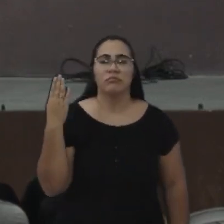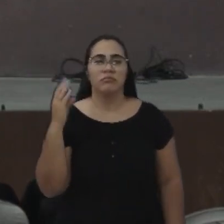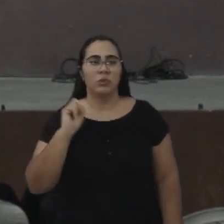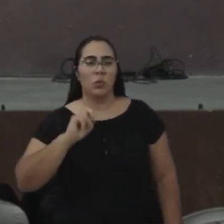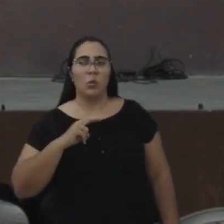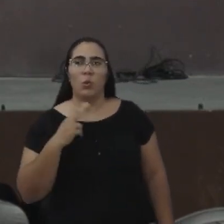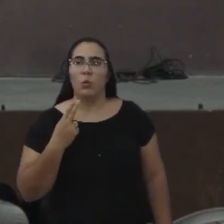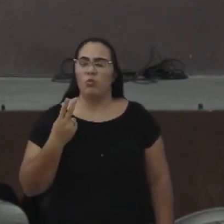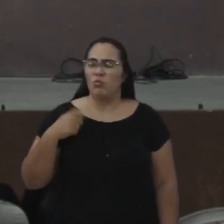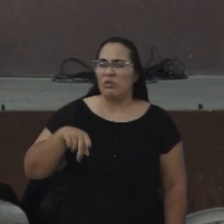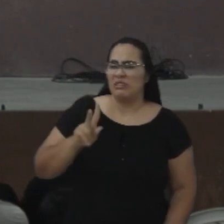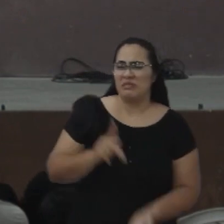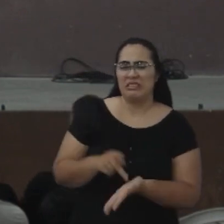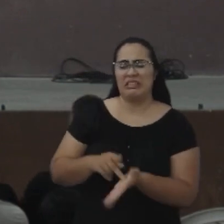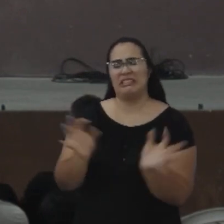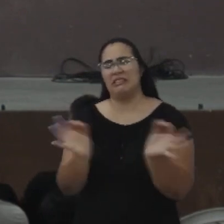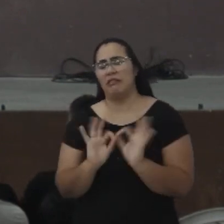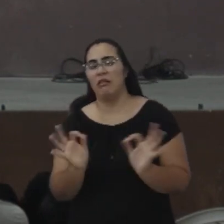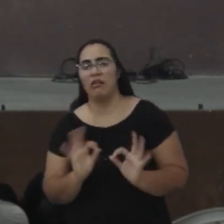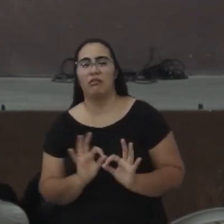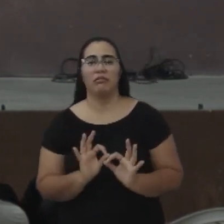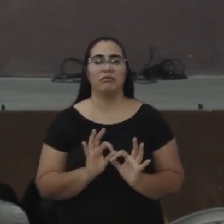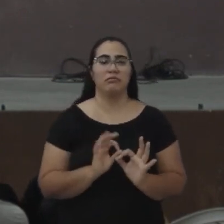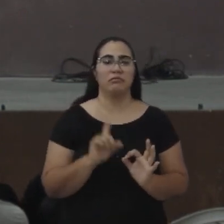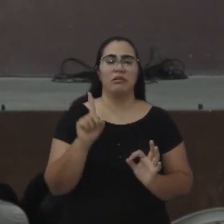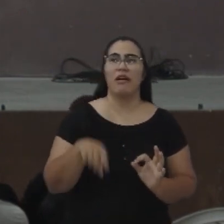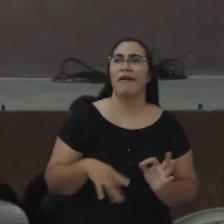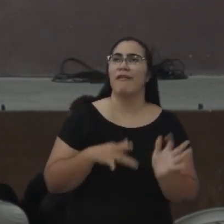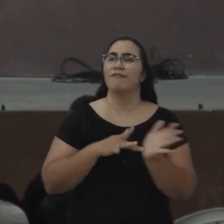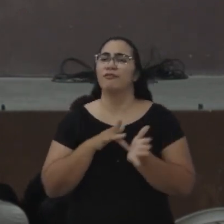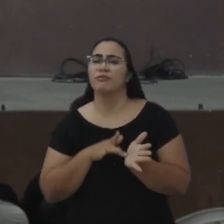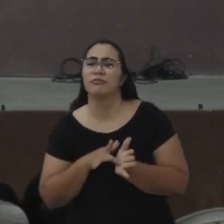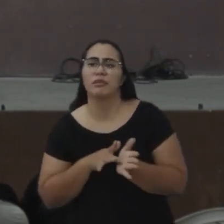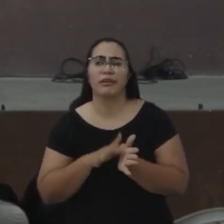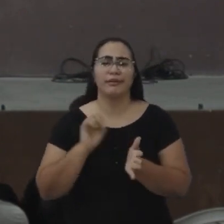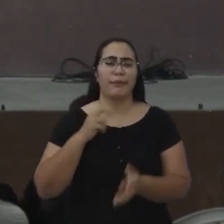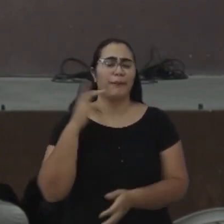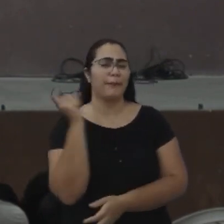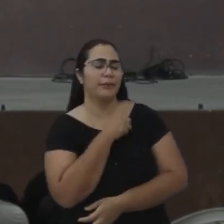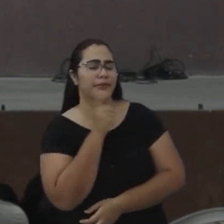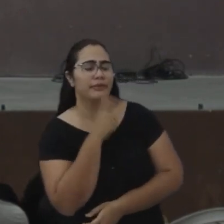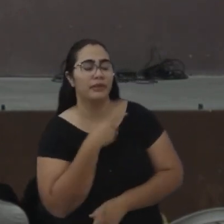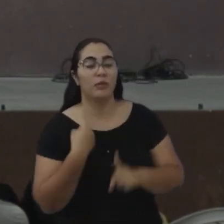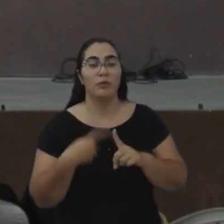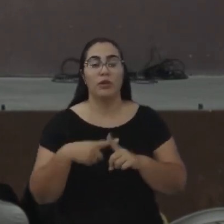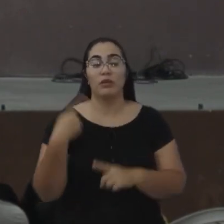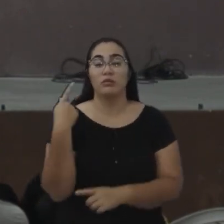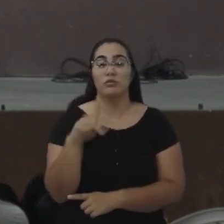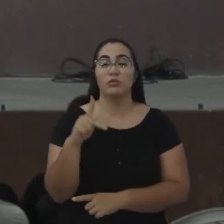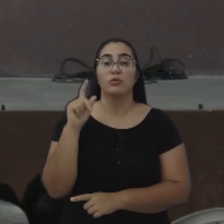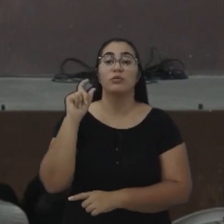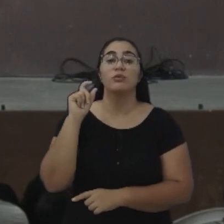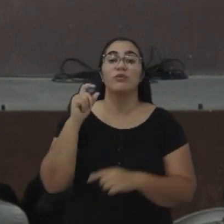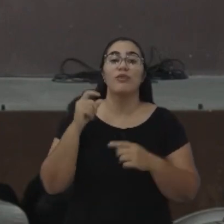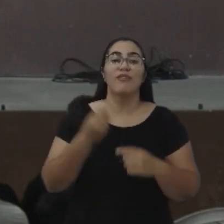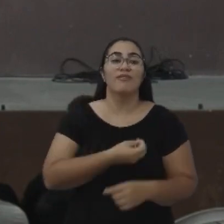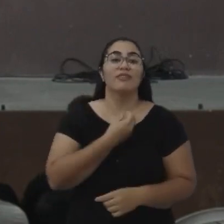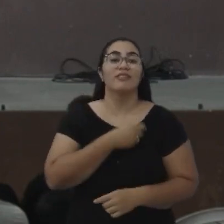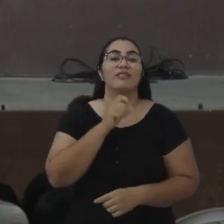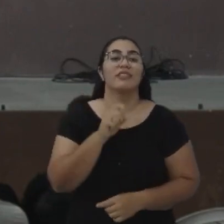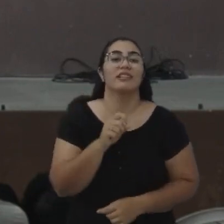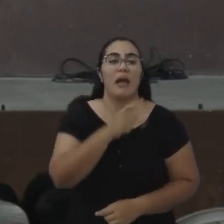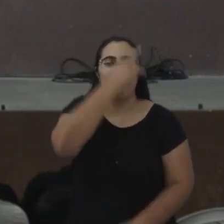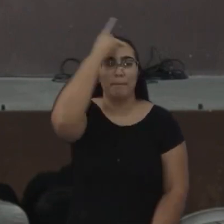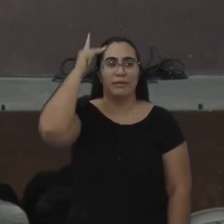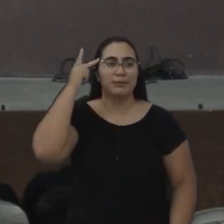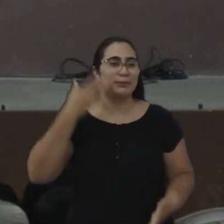não existe, que a sua luz é uma farsa, que a sua luz é uma mentira, porque a sua luz vai incomodar as pessoas. Eu não